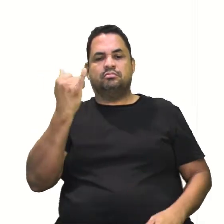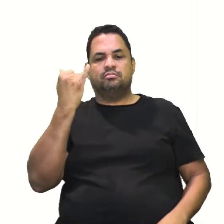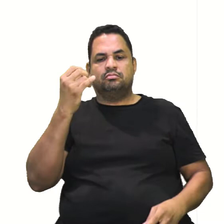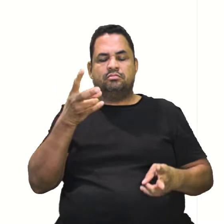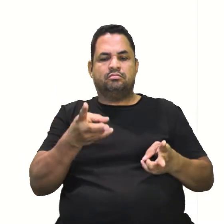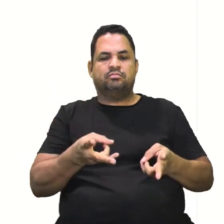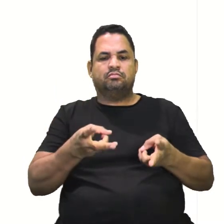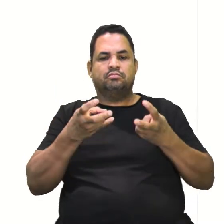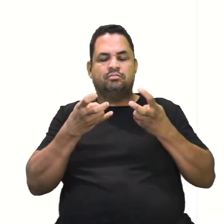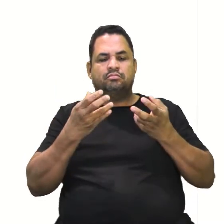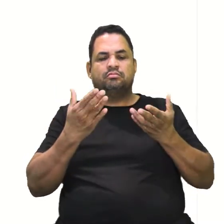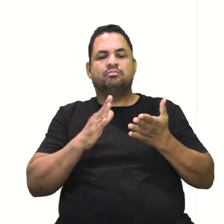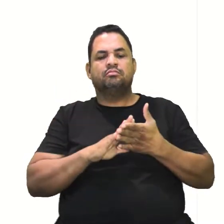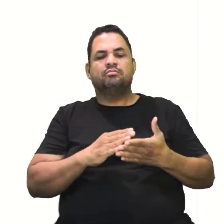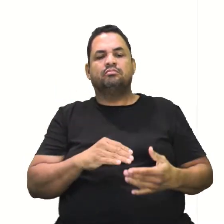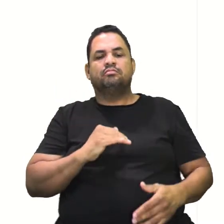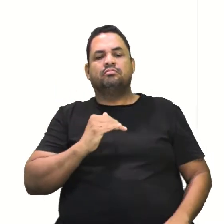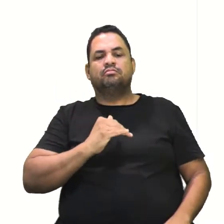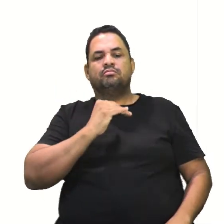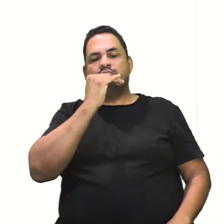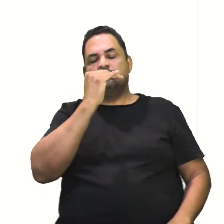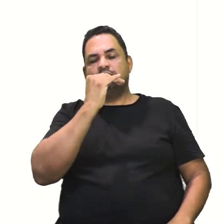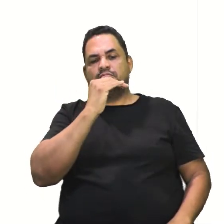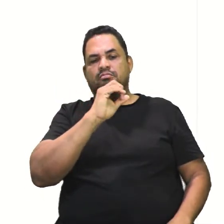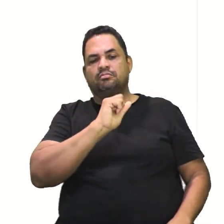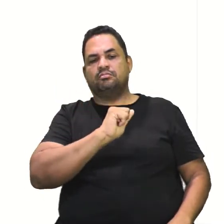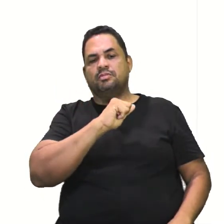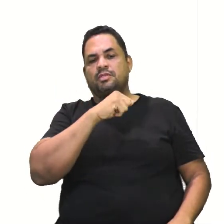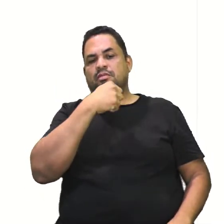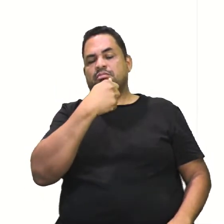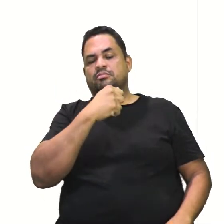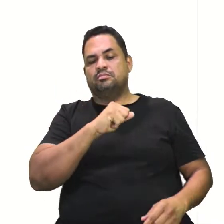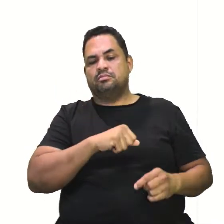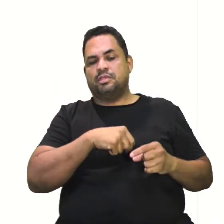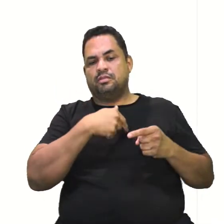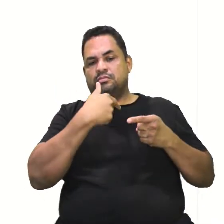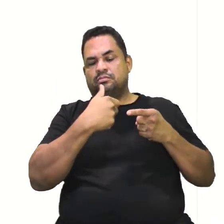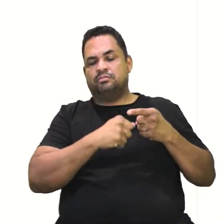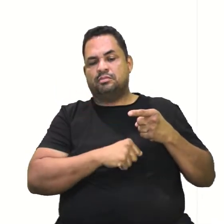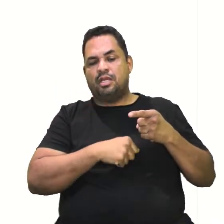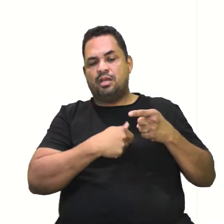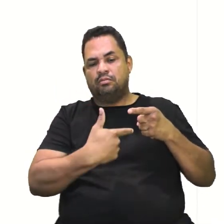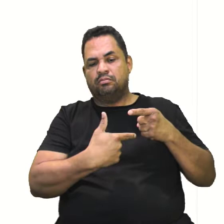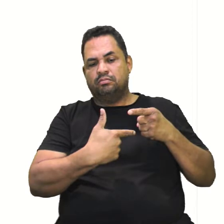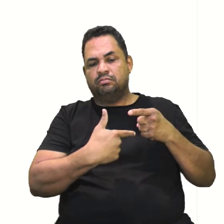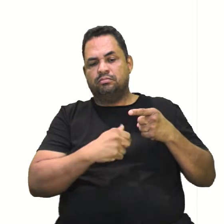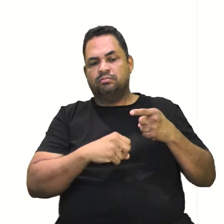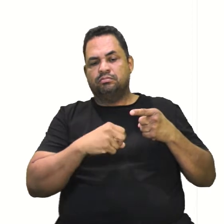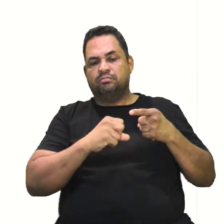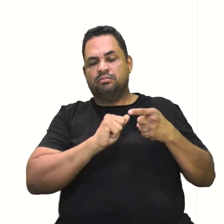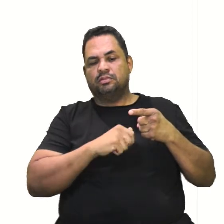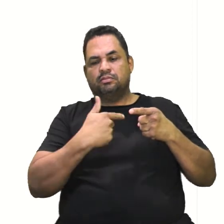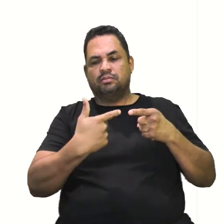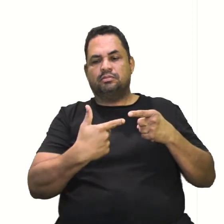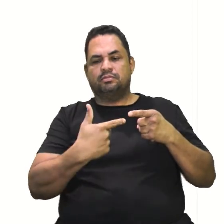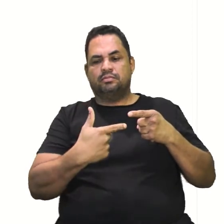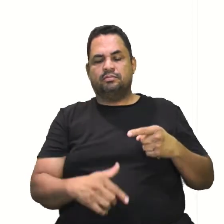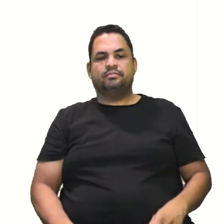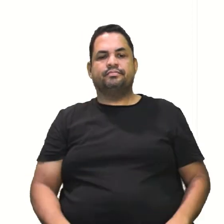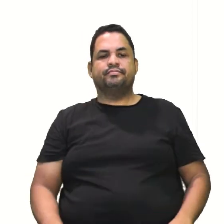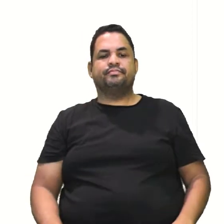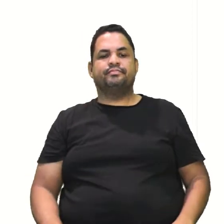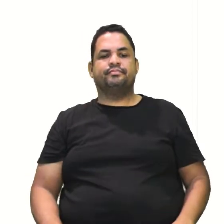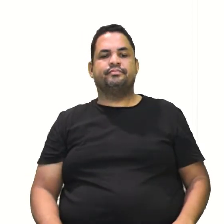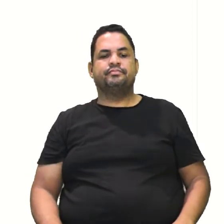você perceber que quem está sobre o a ao quadrado. Tá? Verdade. É quem determina. Beleza?